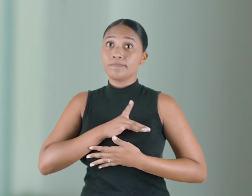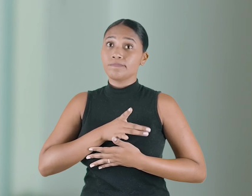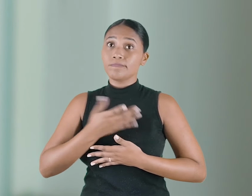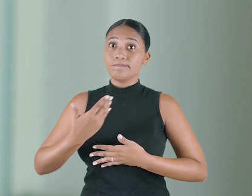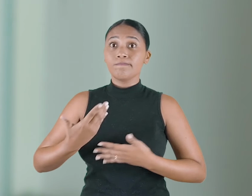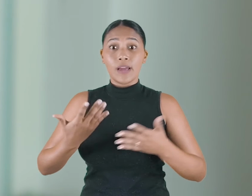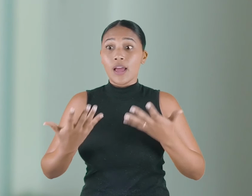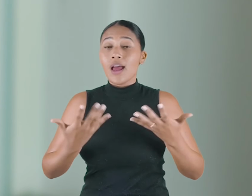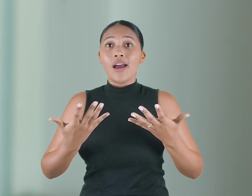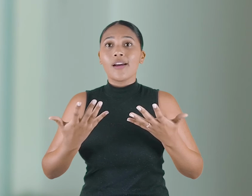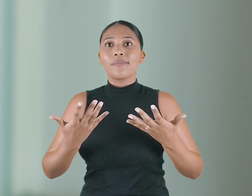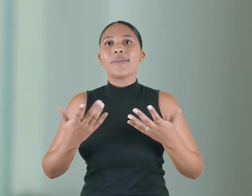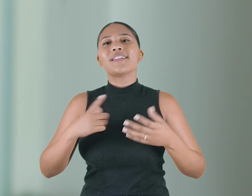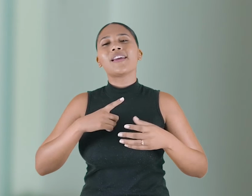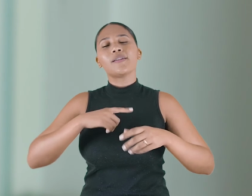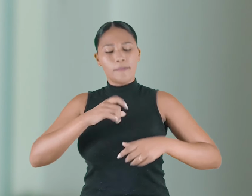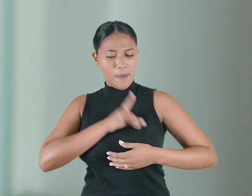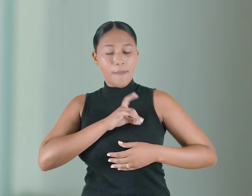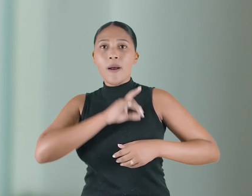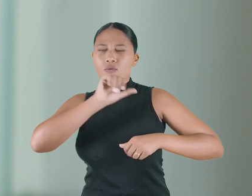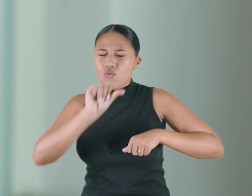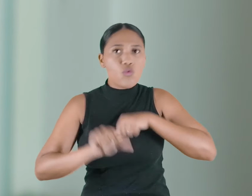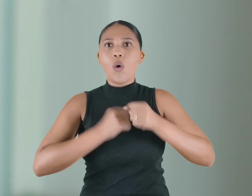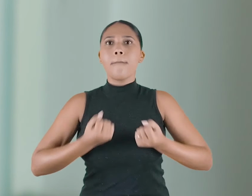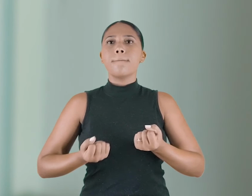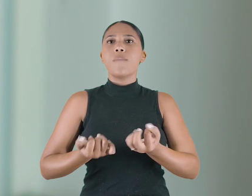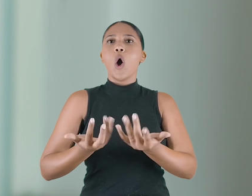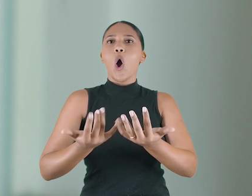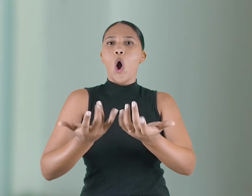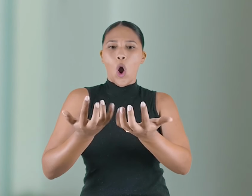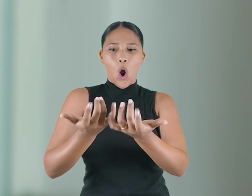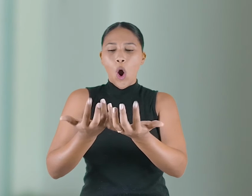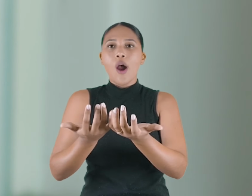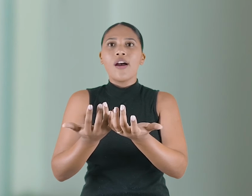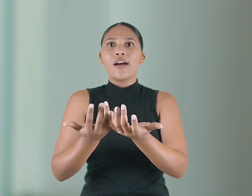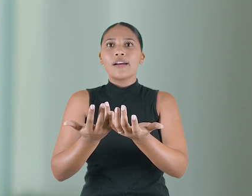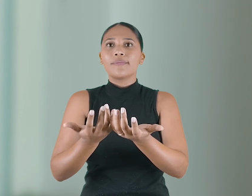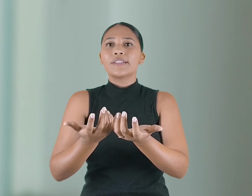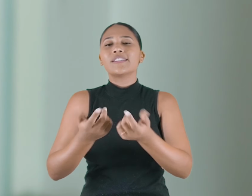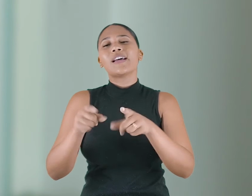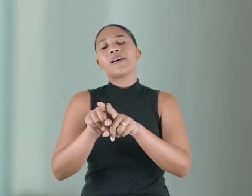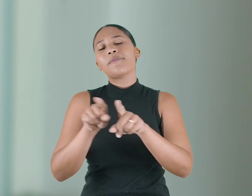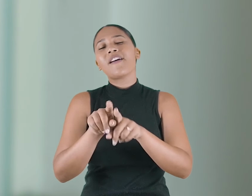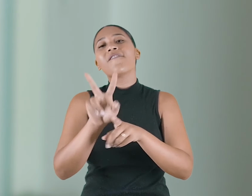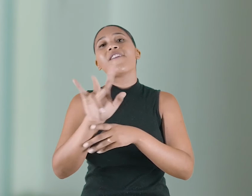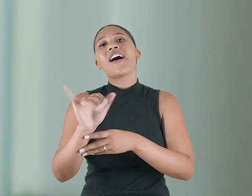medo e ao mesmo tempo a transmutação dele, porque você tem medo do fogo, mas ao mesmo tempo é o fogo que